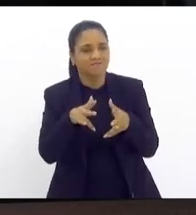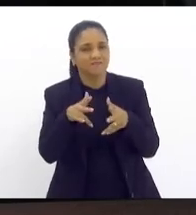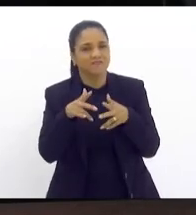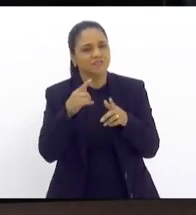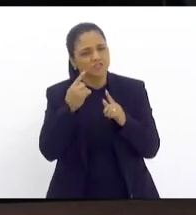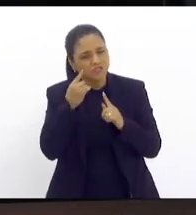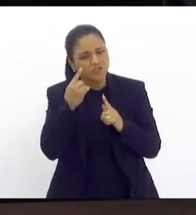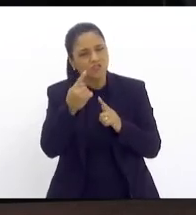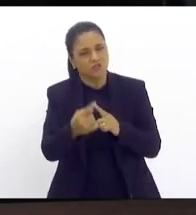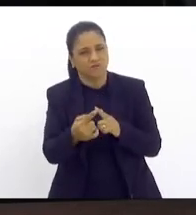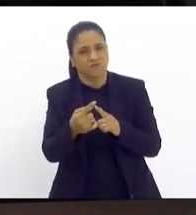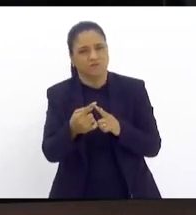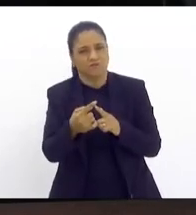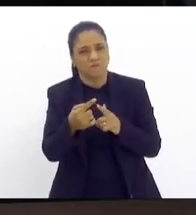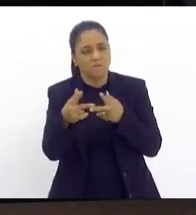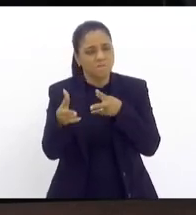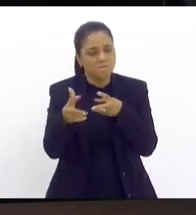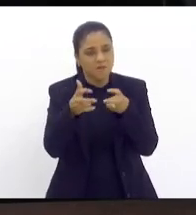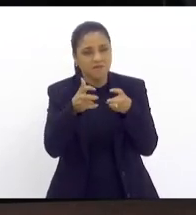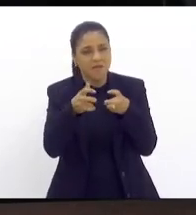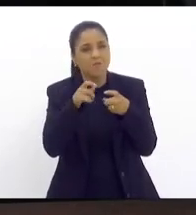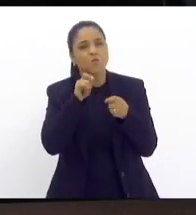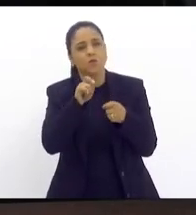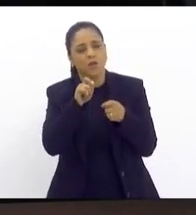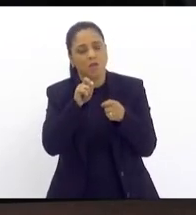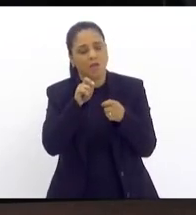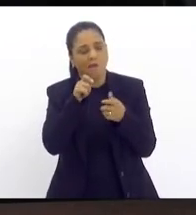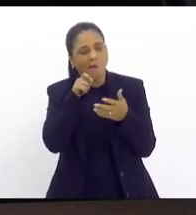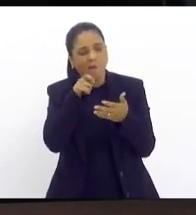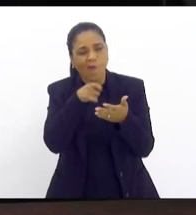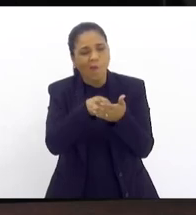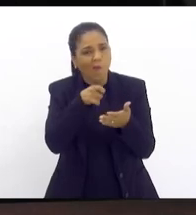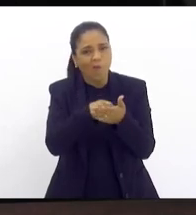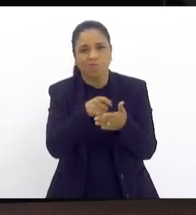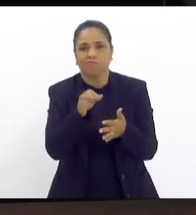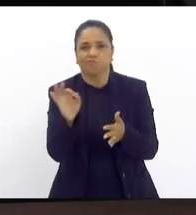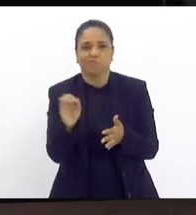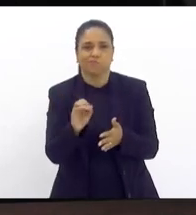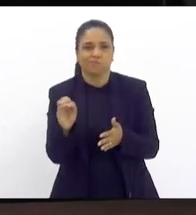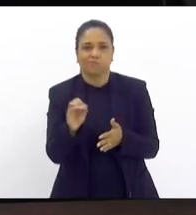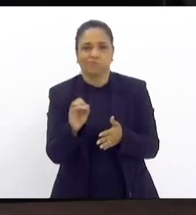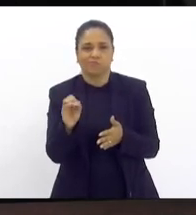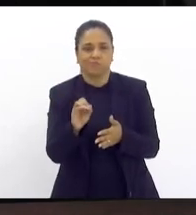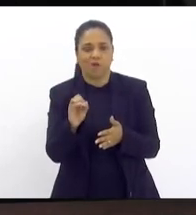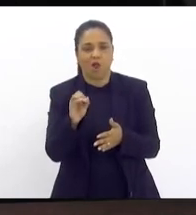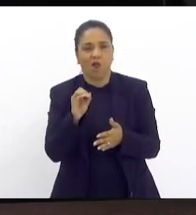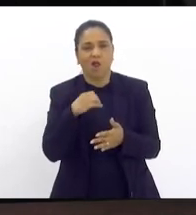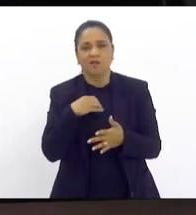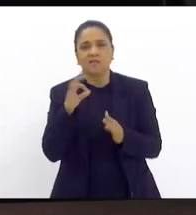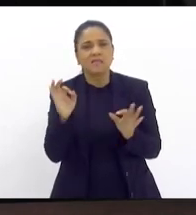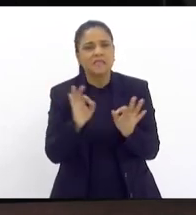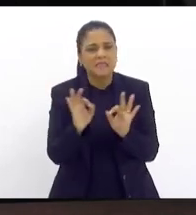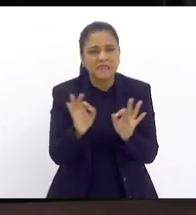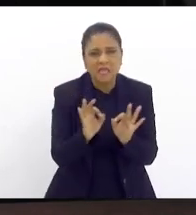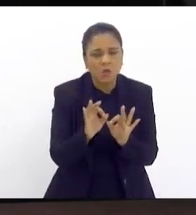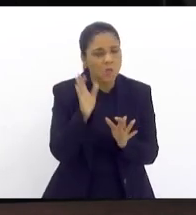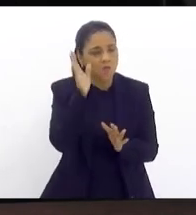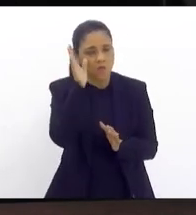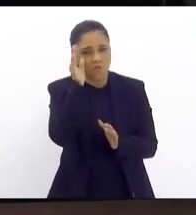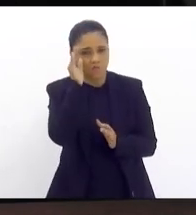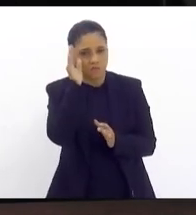muitas vezes o não cumprimento o não observância e